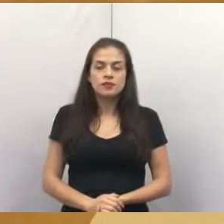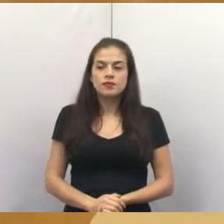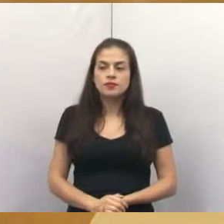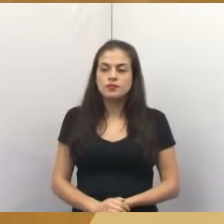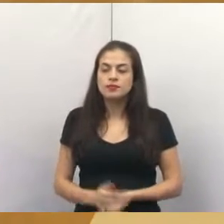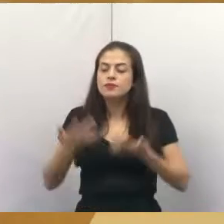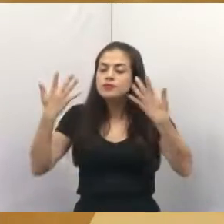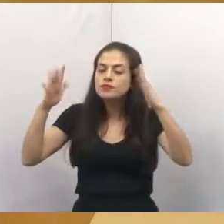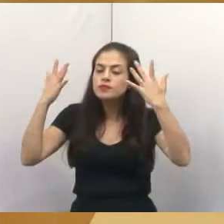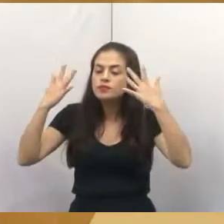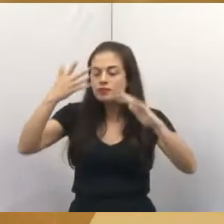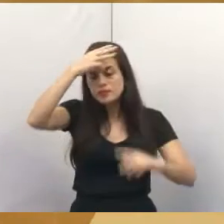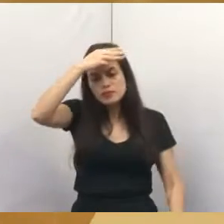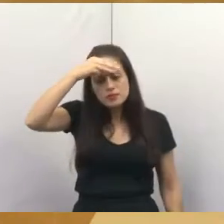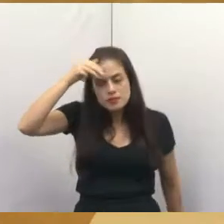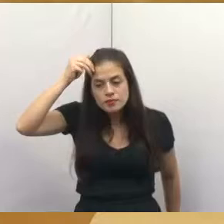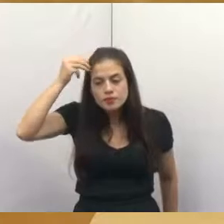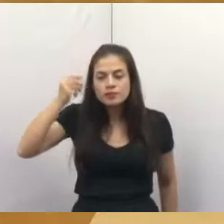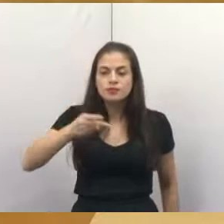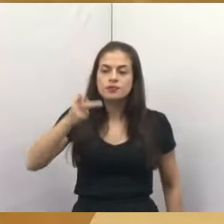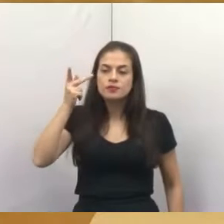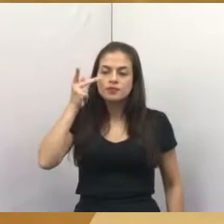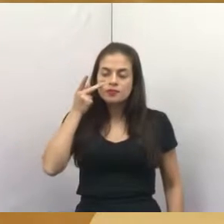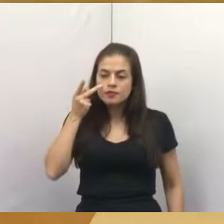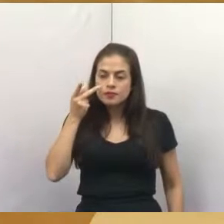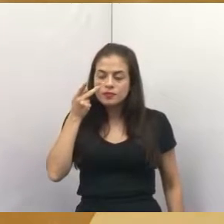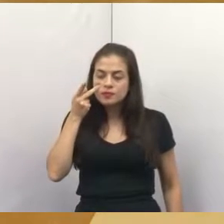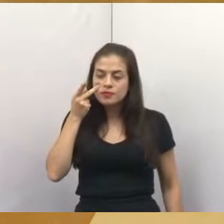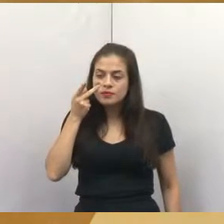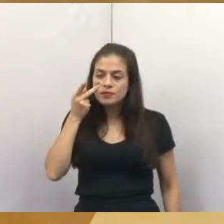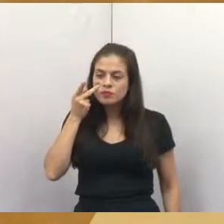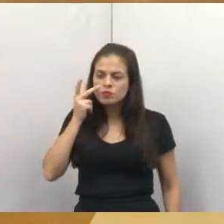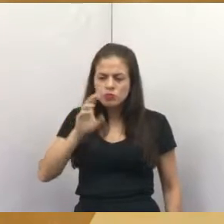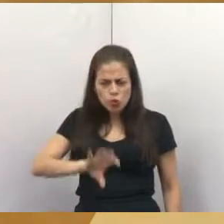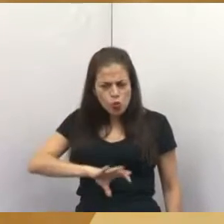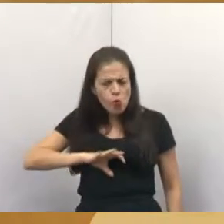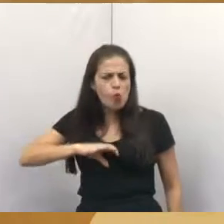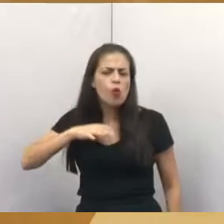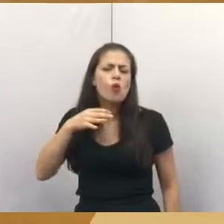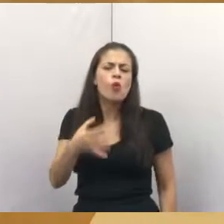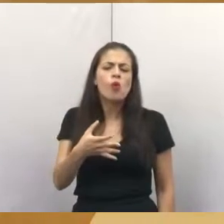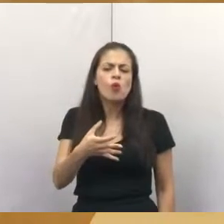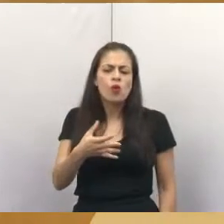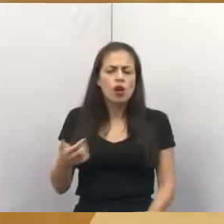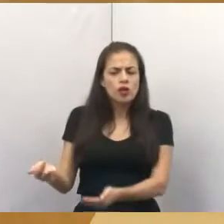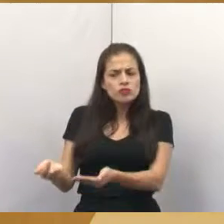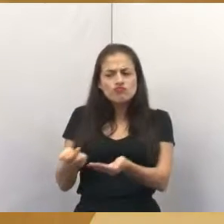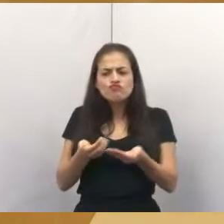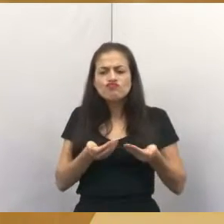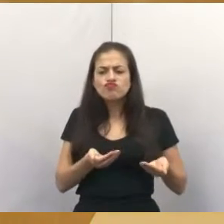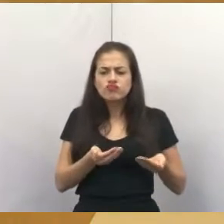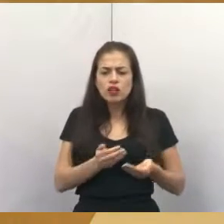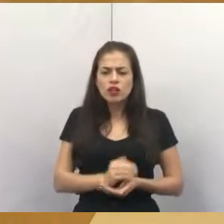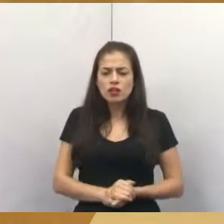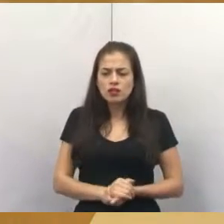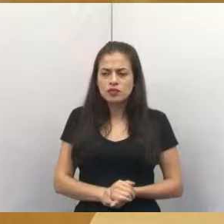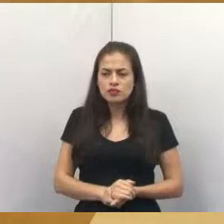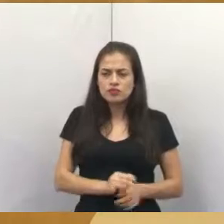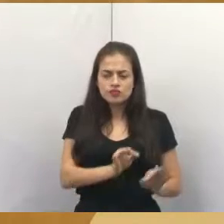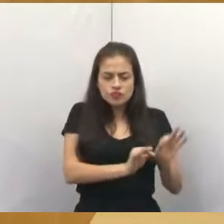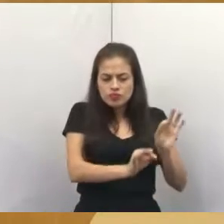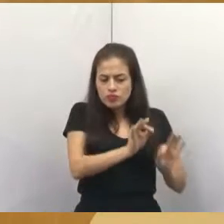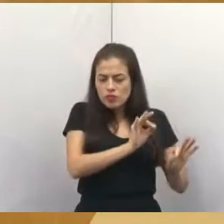Parabéns, Maria Amélia, Paulinho dos Condutores, pela coragem e atitude de mexer